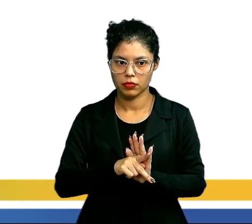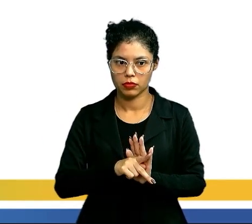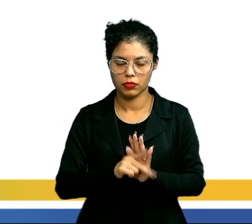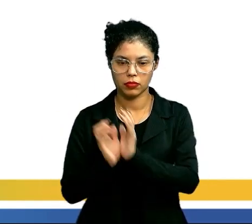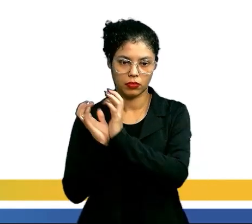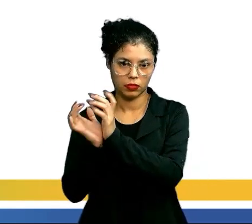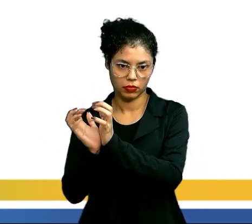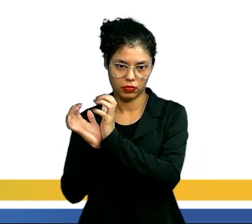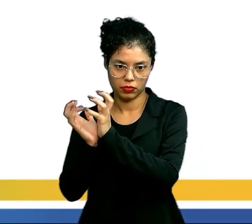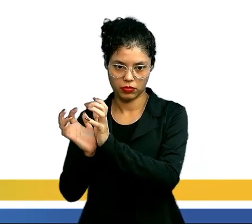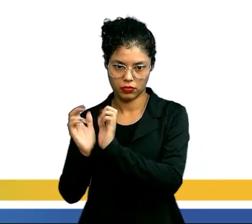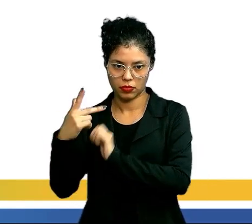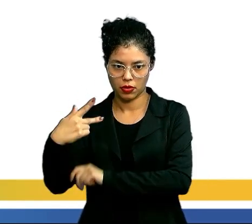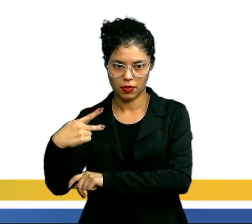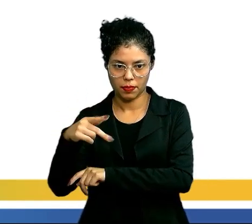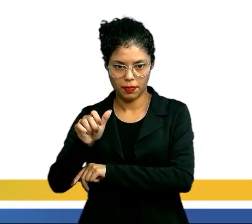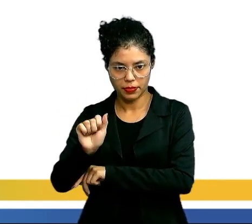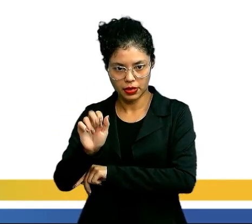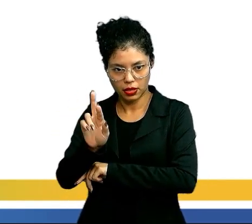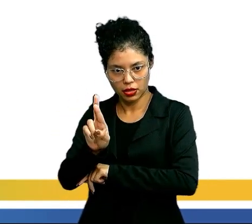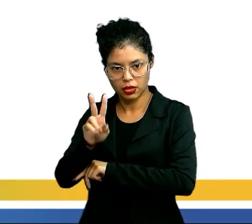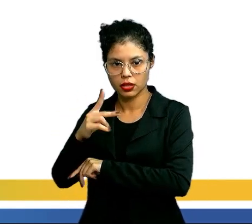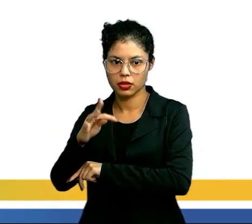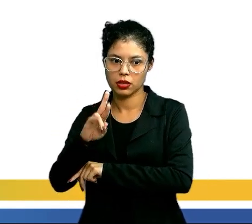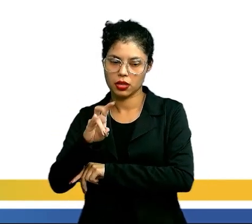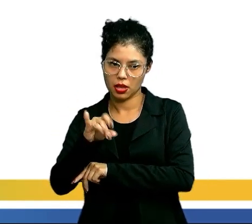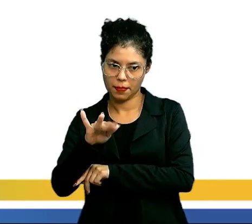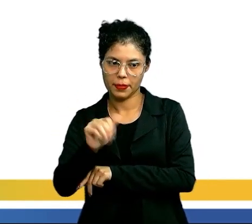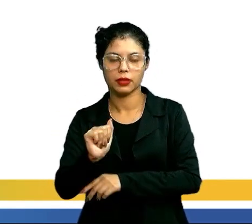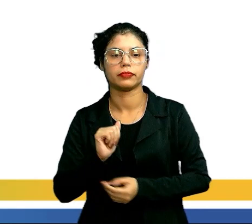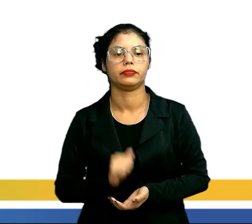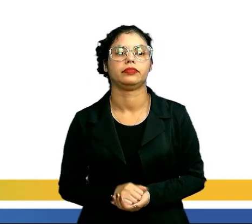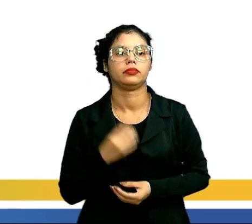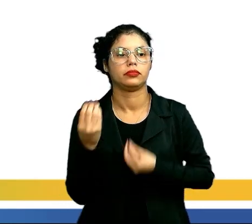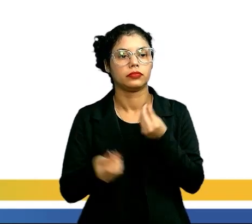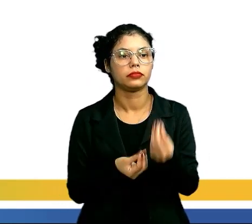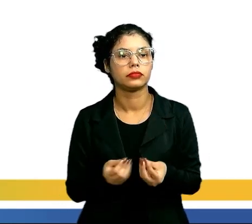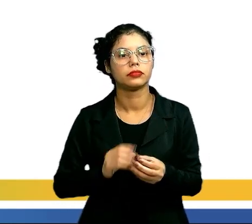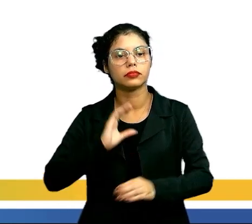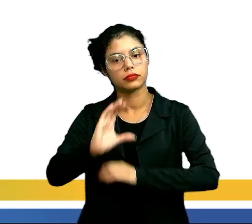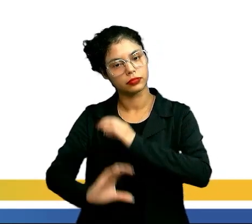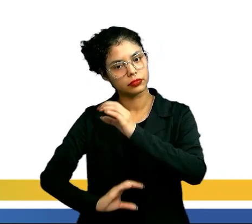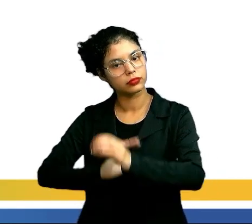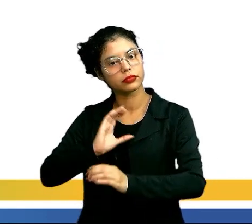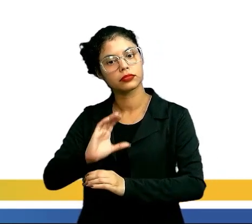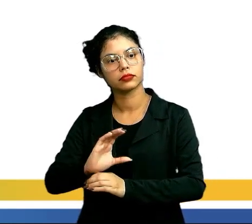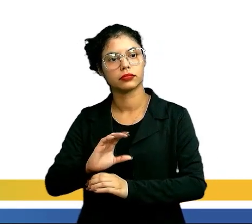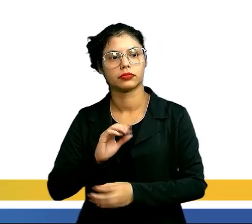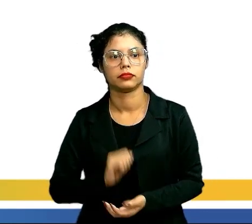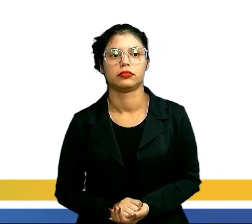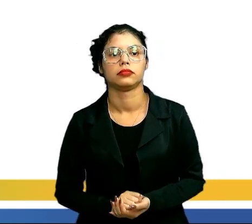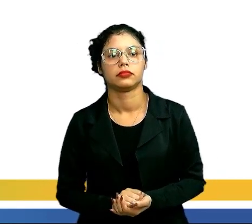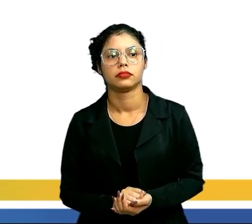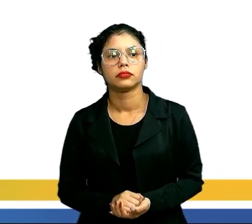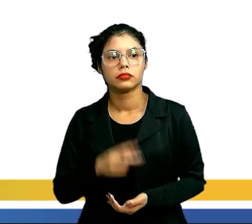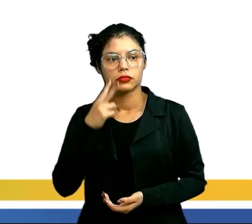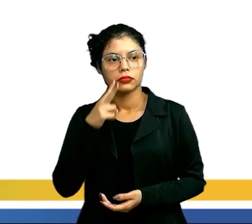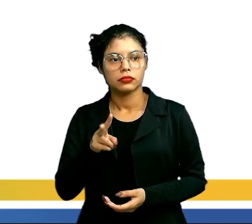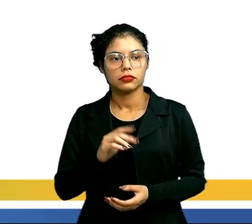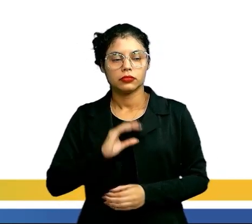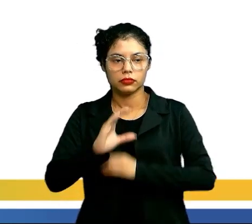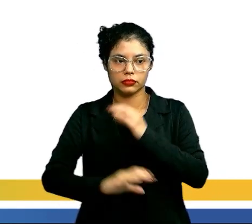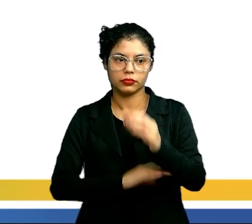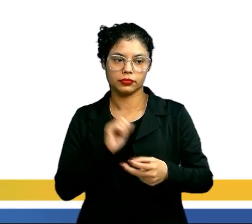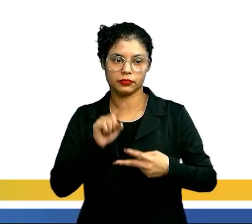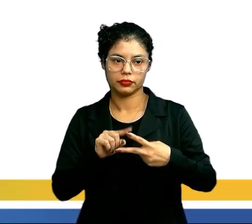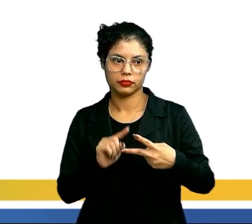do cérebro, tá? Causando aí encefalite. E olha só como é que é o ciclo da febre amarela. A gente tem dois